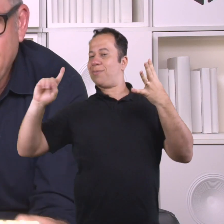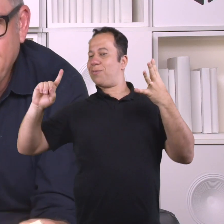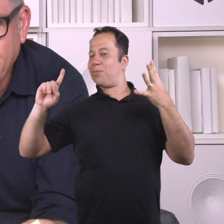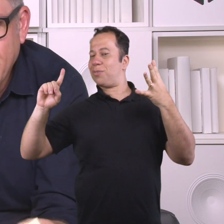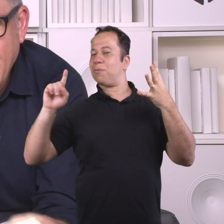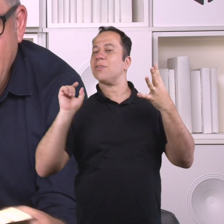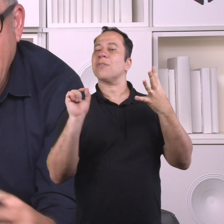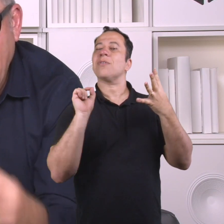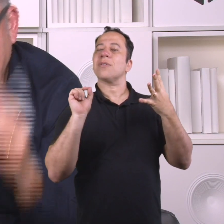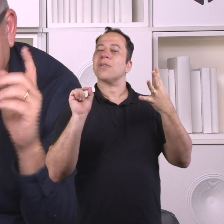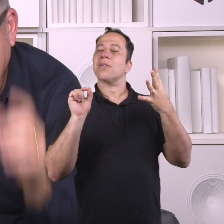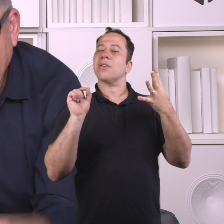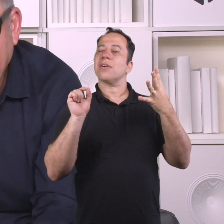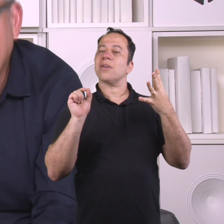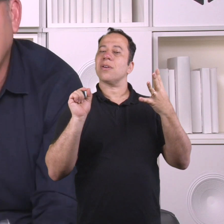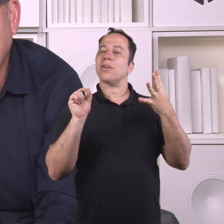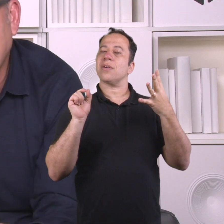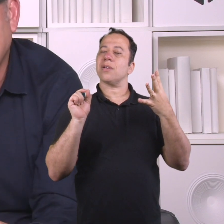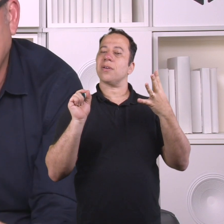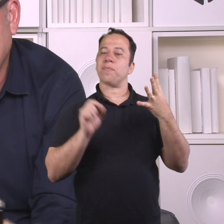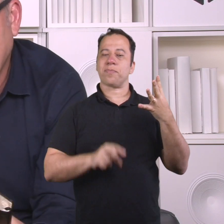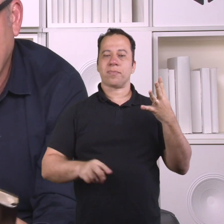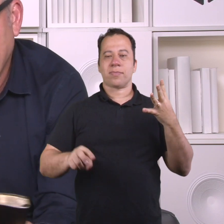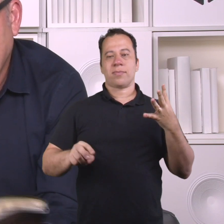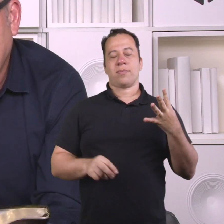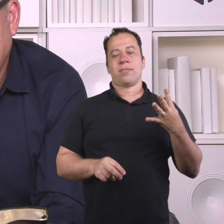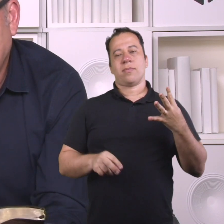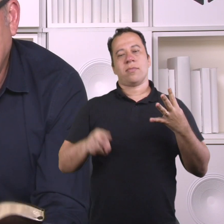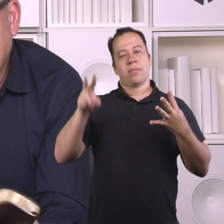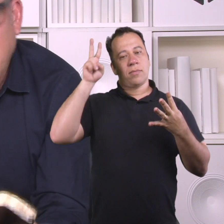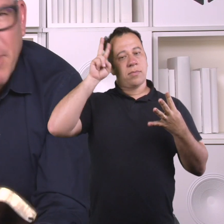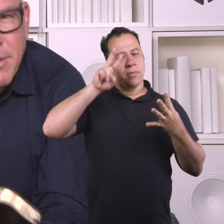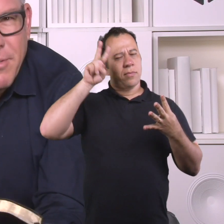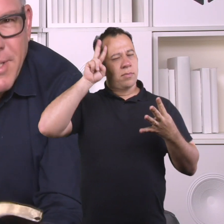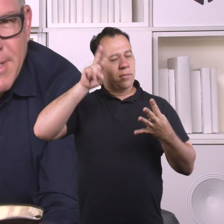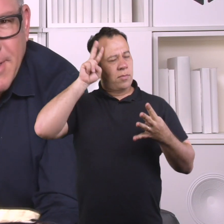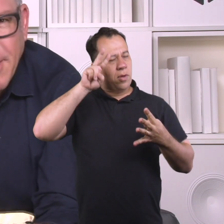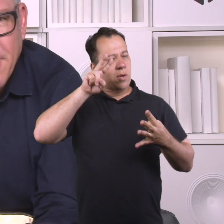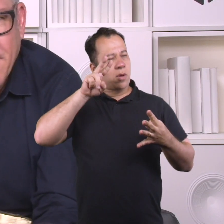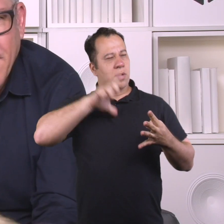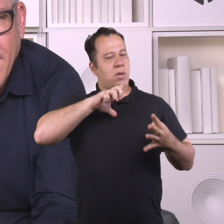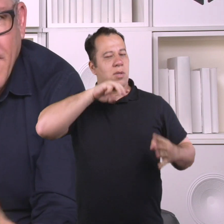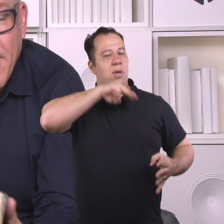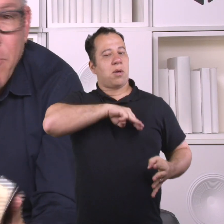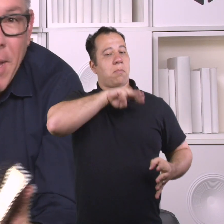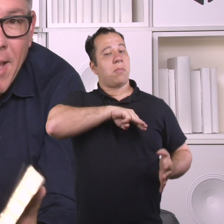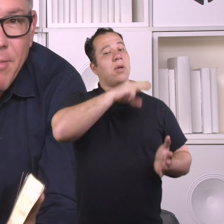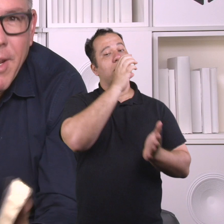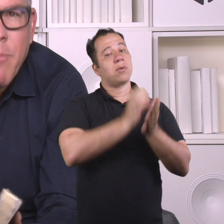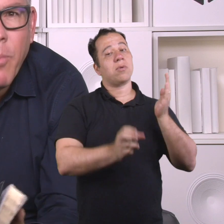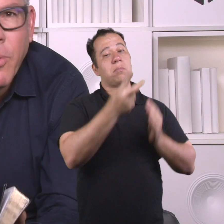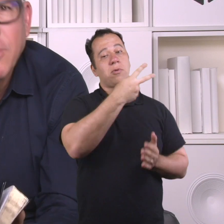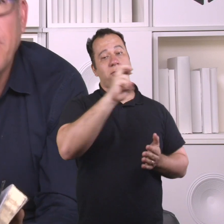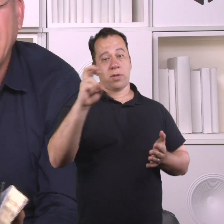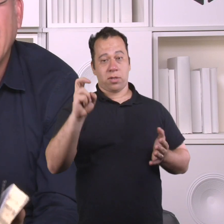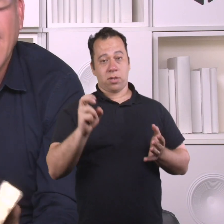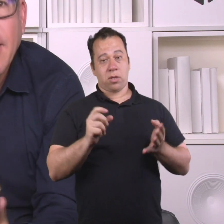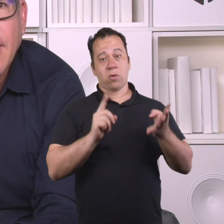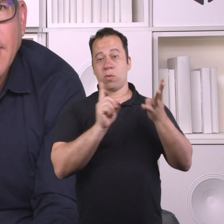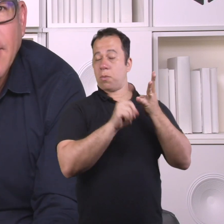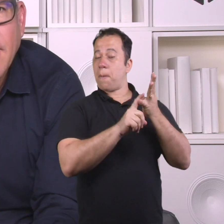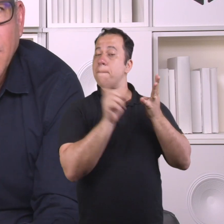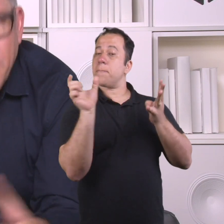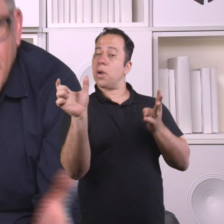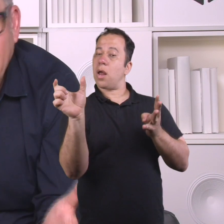Finanças de Jesus é a parábola dos talentos. Mateus capítulo 25, e a palavra é